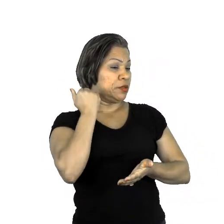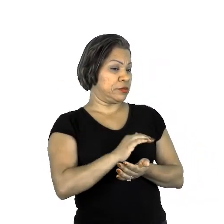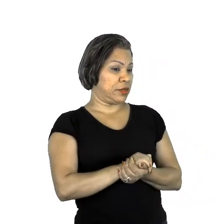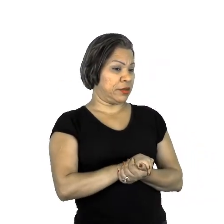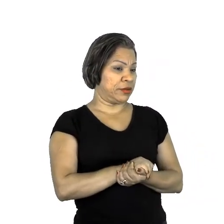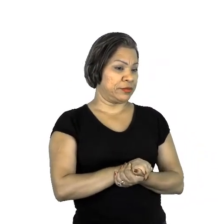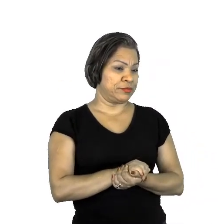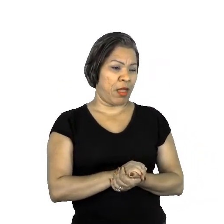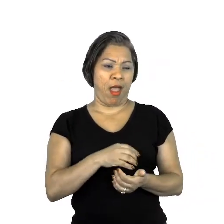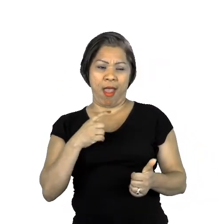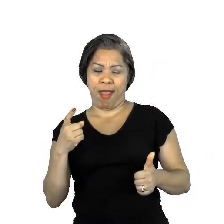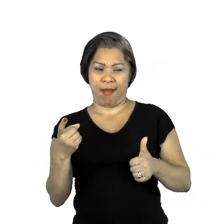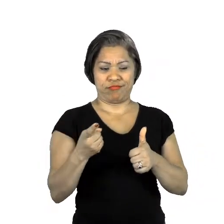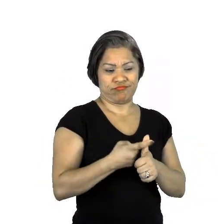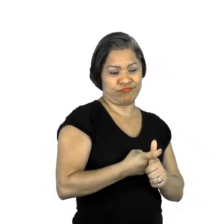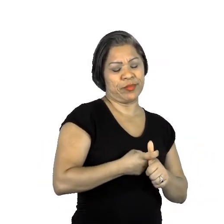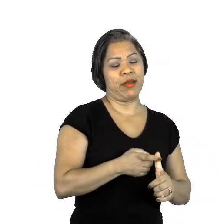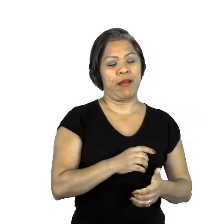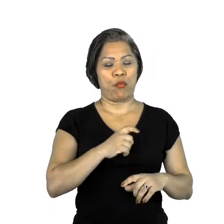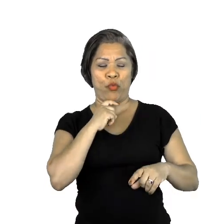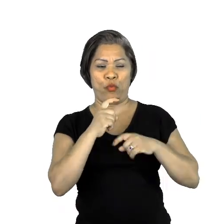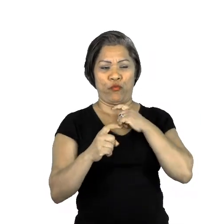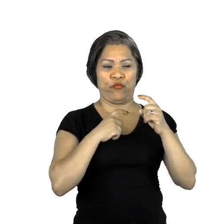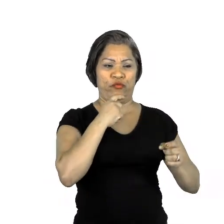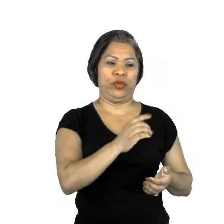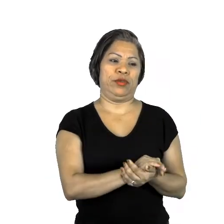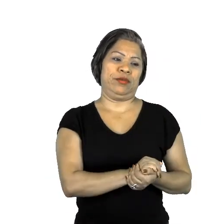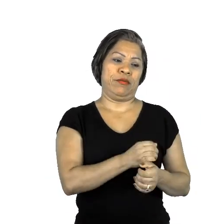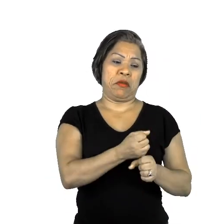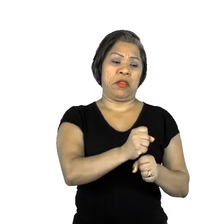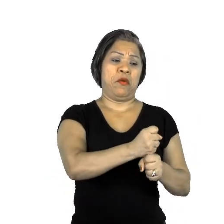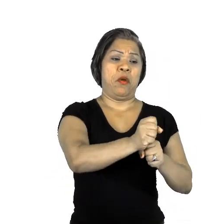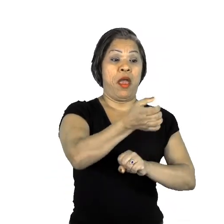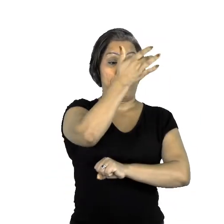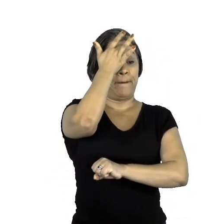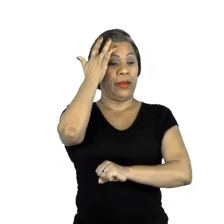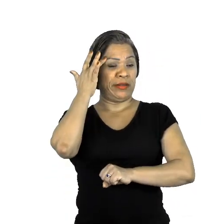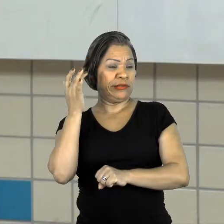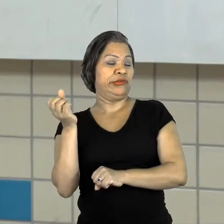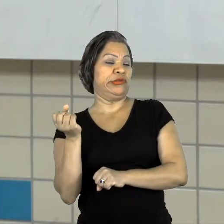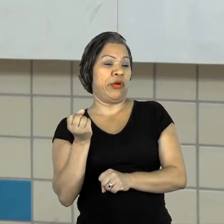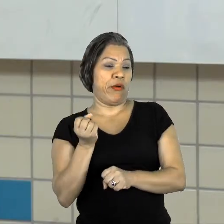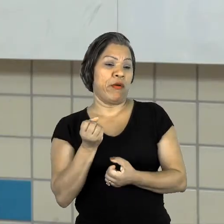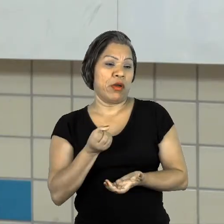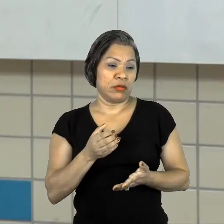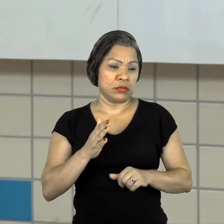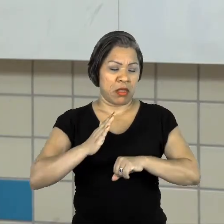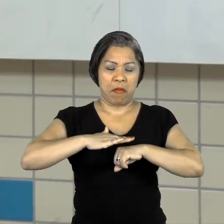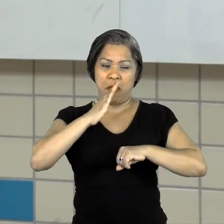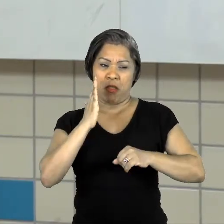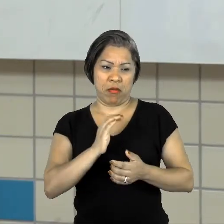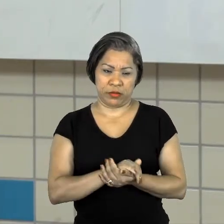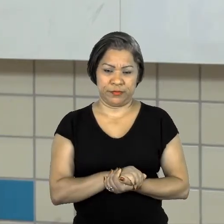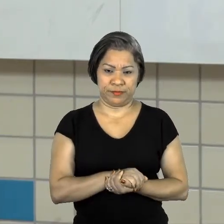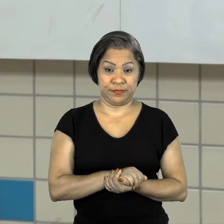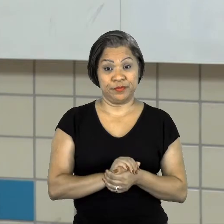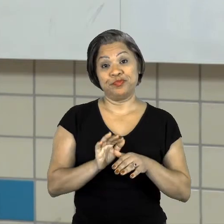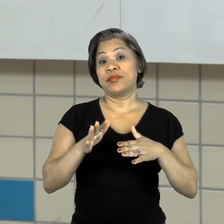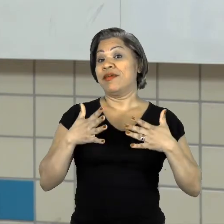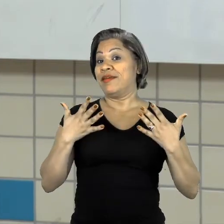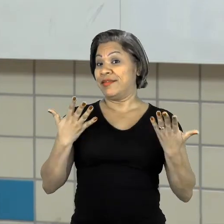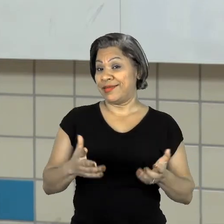começando espera que as pessoas que sejam melhores. Bem, e esse é o estilo das histórias em quadrinhos